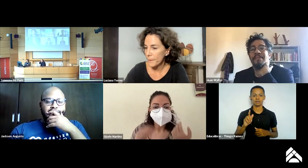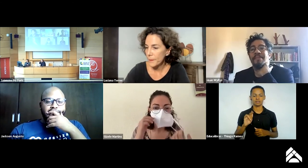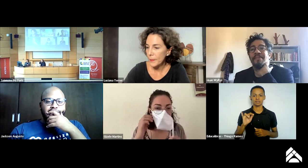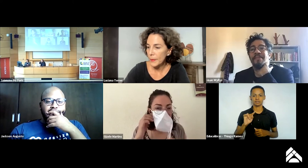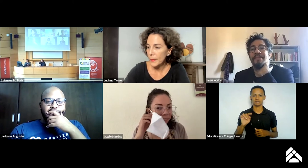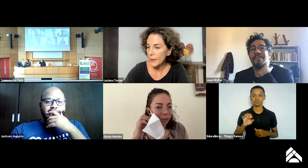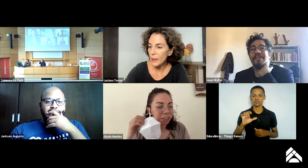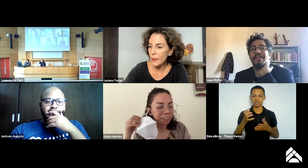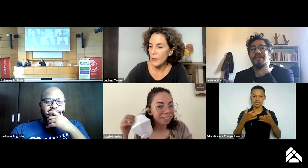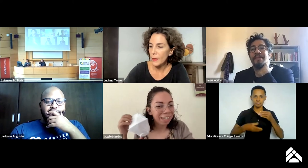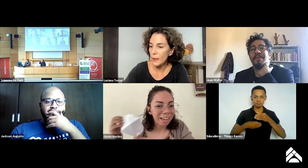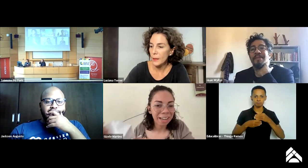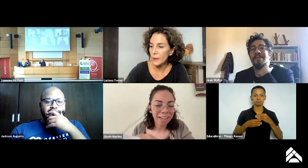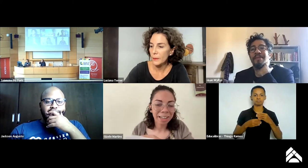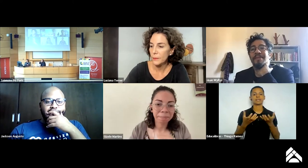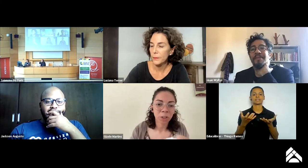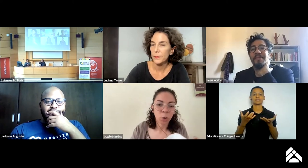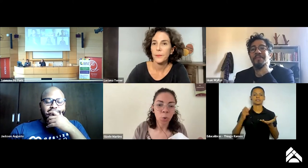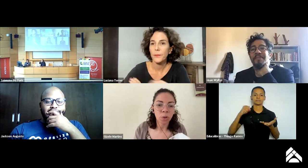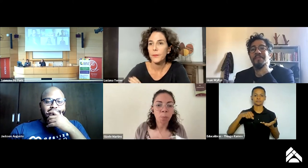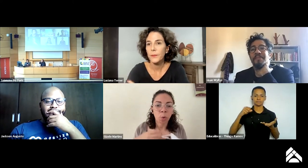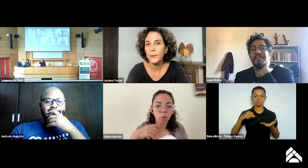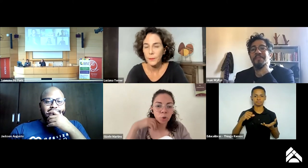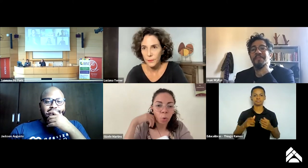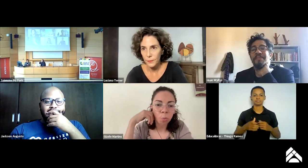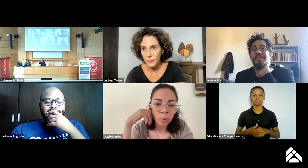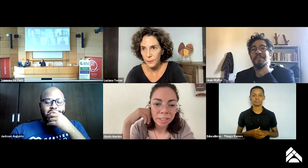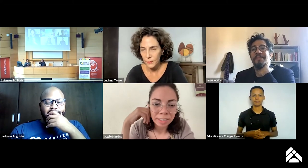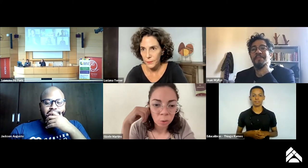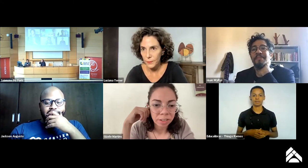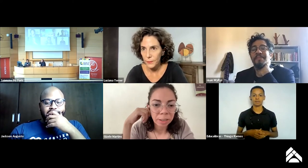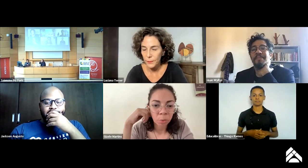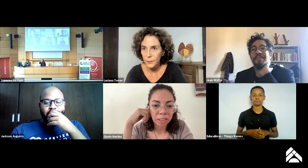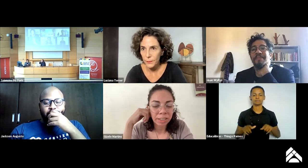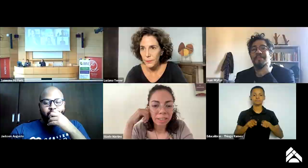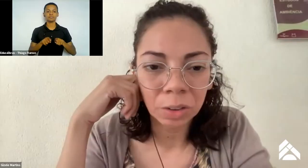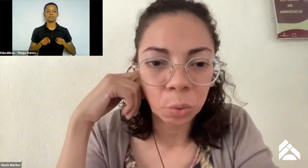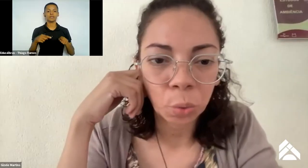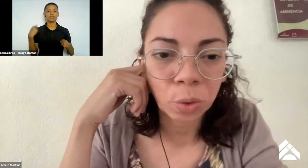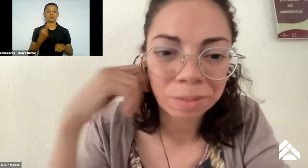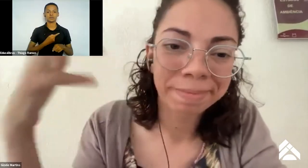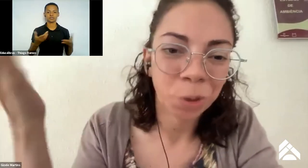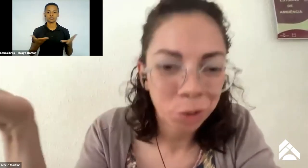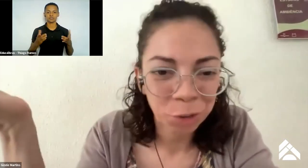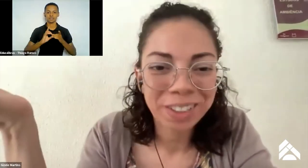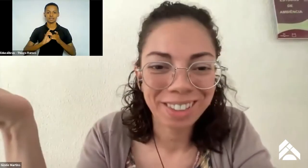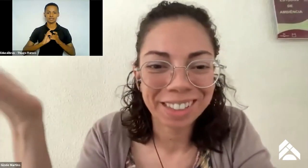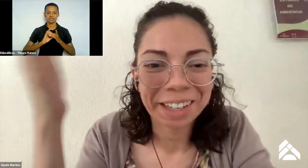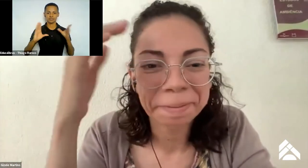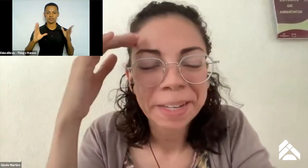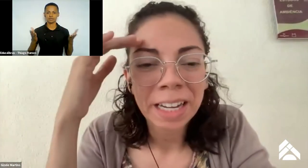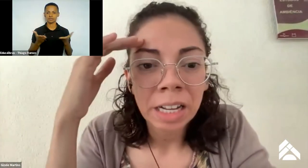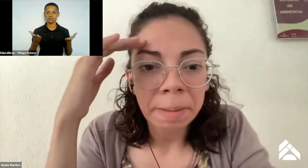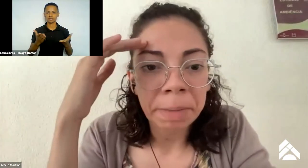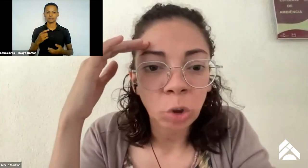Sim, quero sim. Colocar um pouco de como essa nossa democracia tanto hoje não existe,